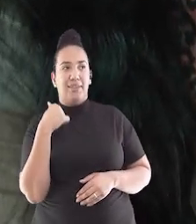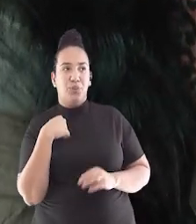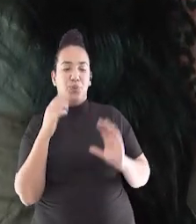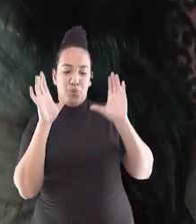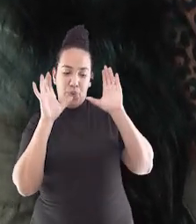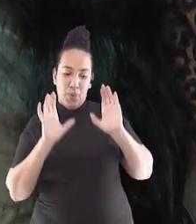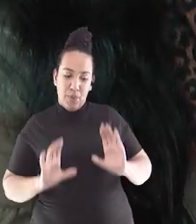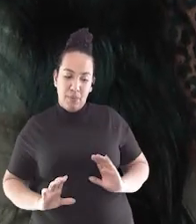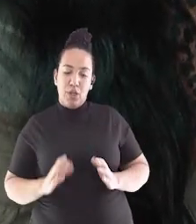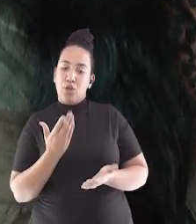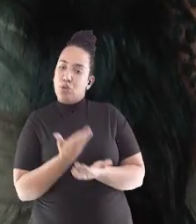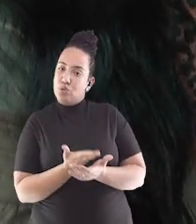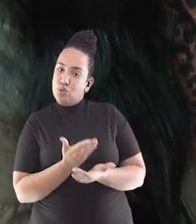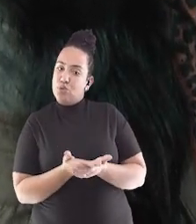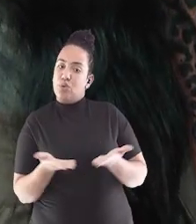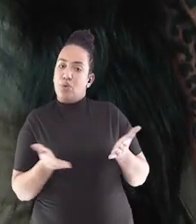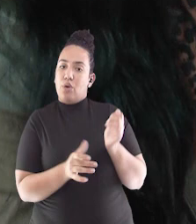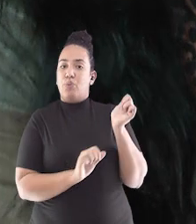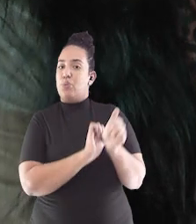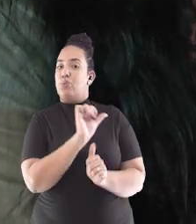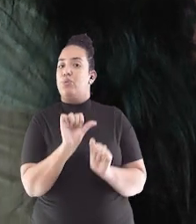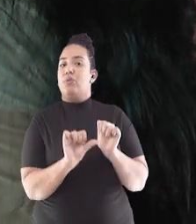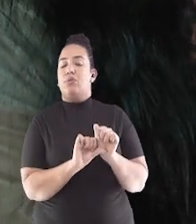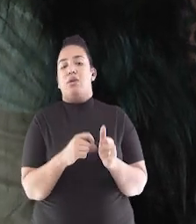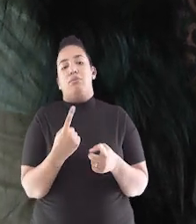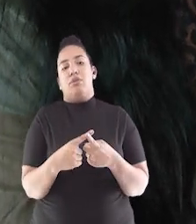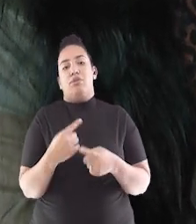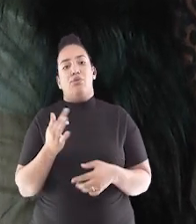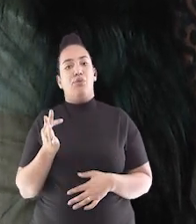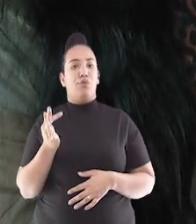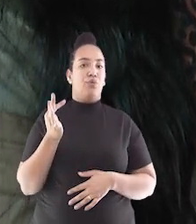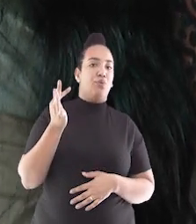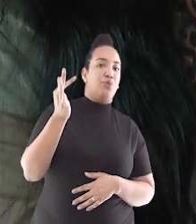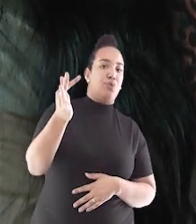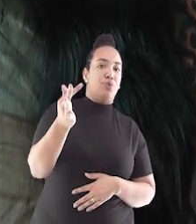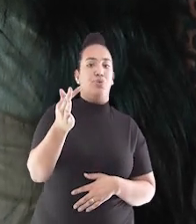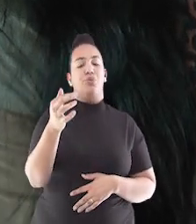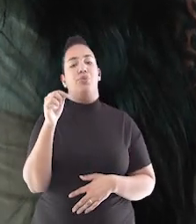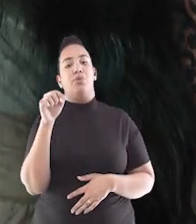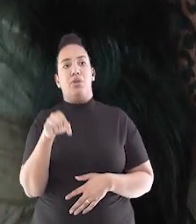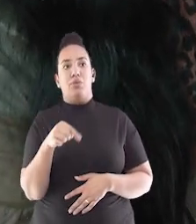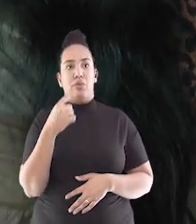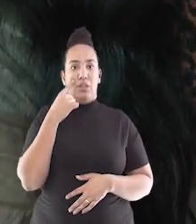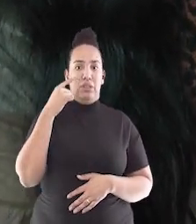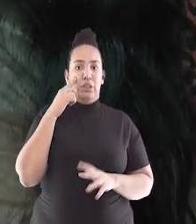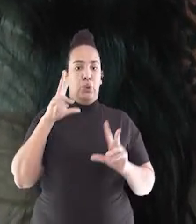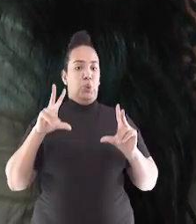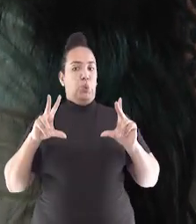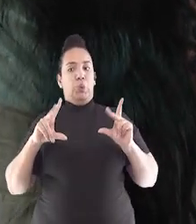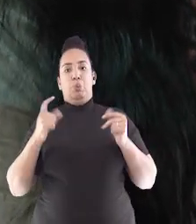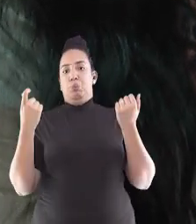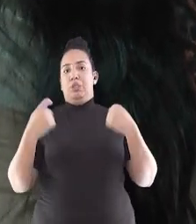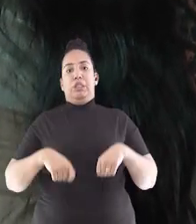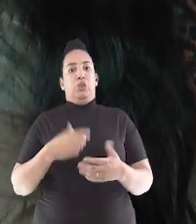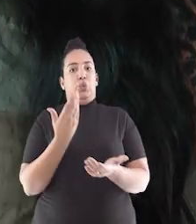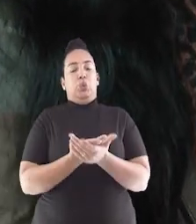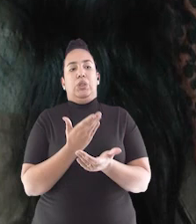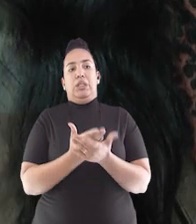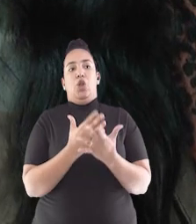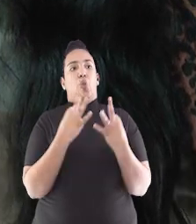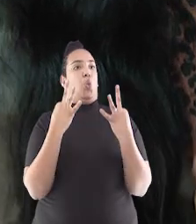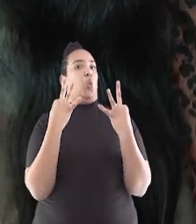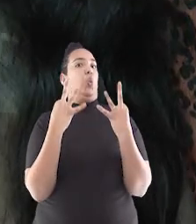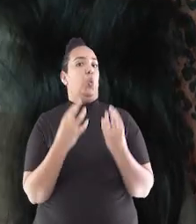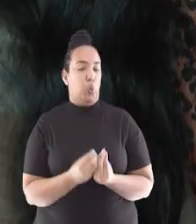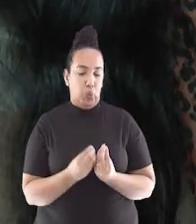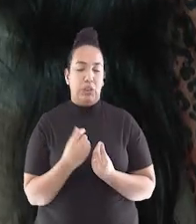comportamento, meus estudos, pra no futuro não ficar aquela coisa de tipo, nossa, tem que estudar isso tudo. Uhum. mesmo sabendo que eu